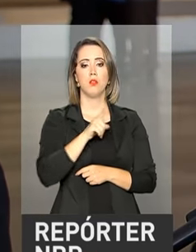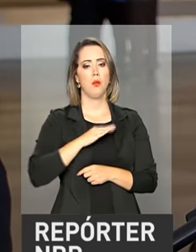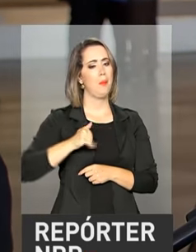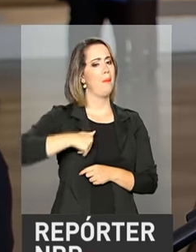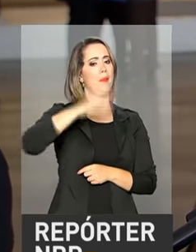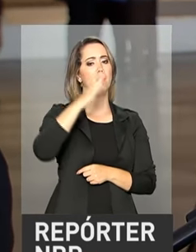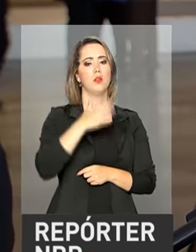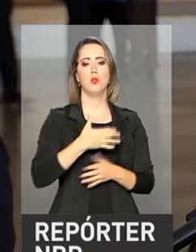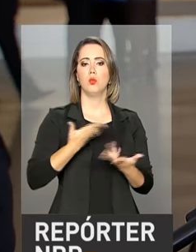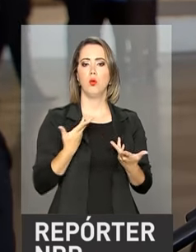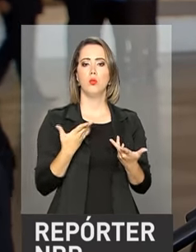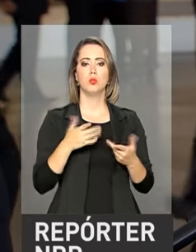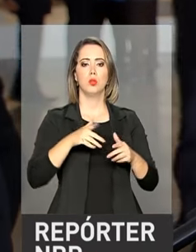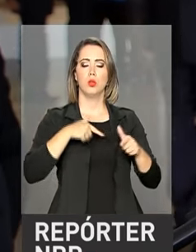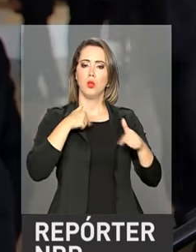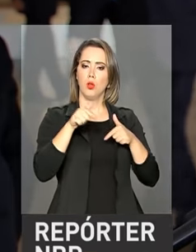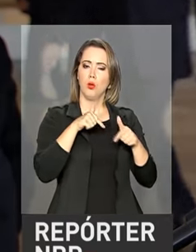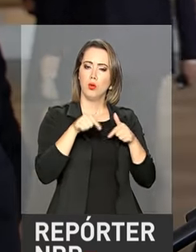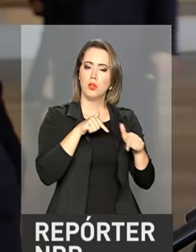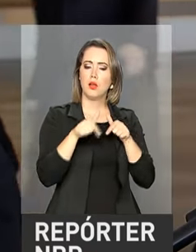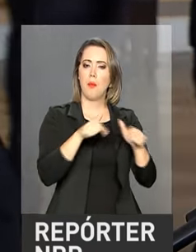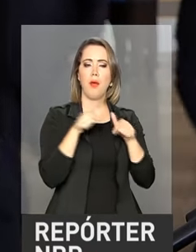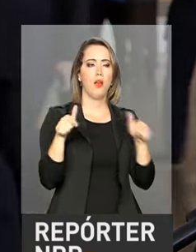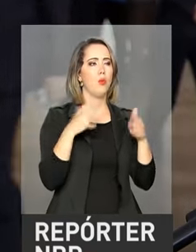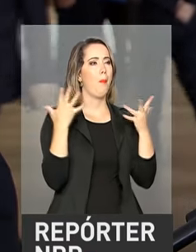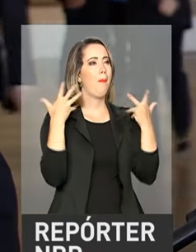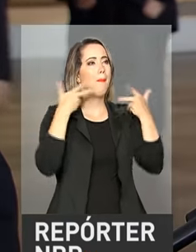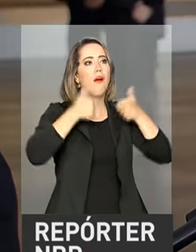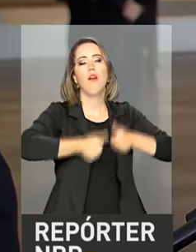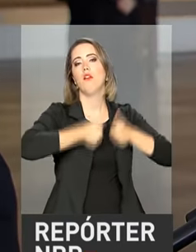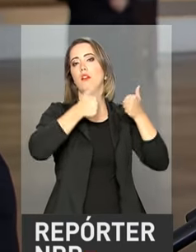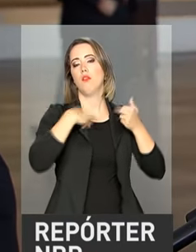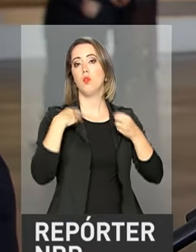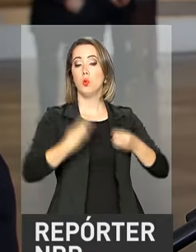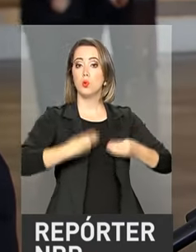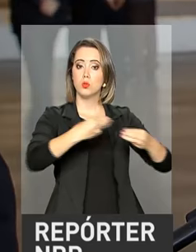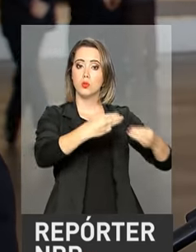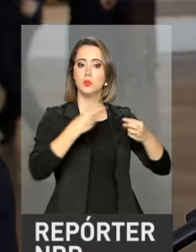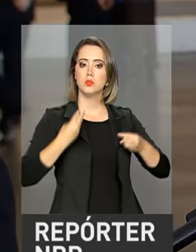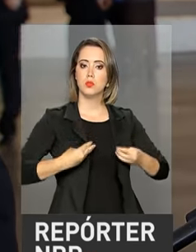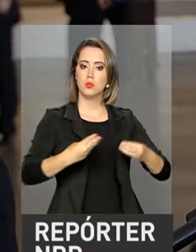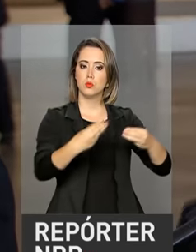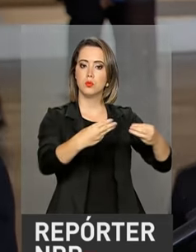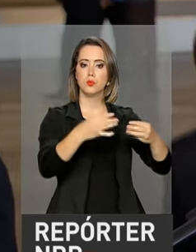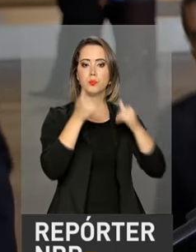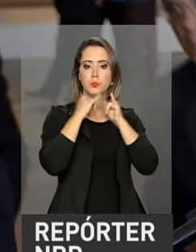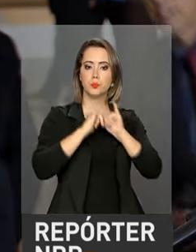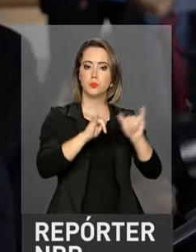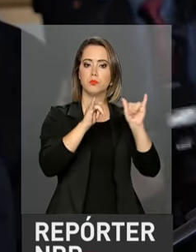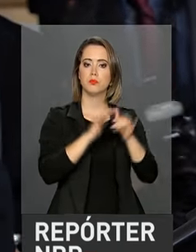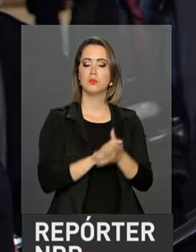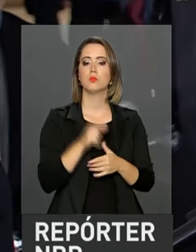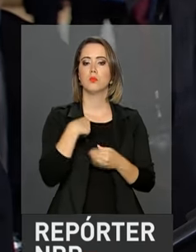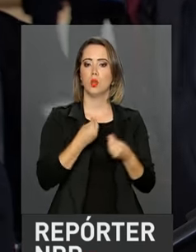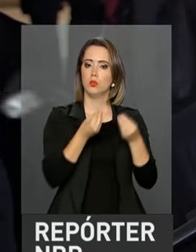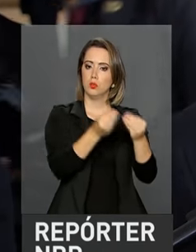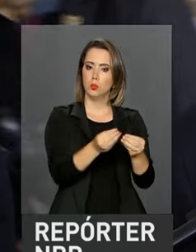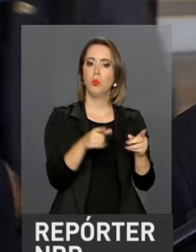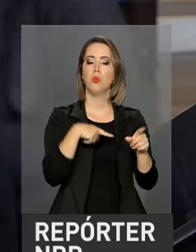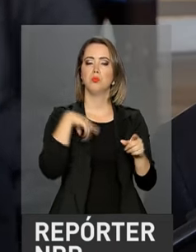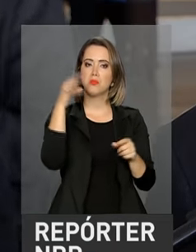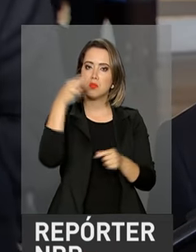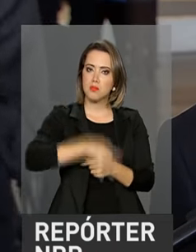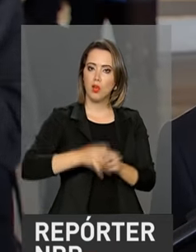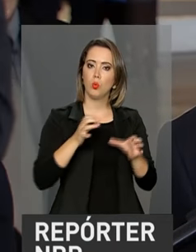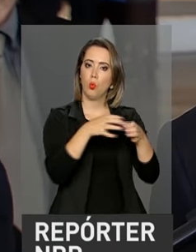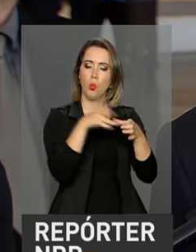melhor qualificação. Tem feito um trabalho excepcional no Ministério de Minas e Energia. Portanto, honra as cores do PSB, né? E o